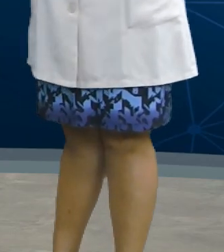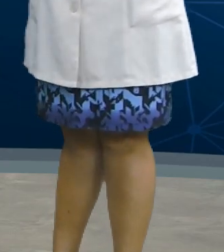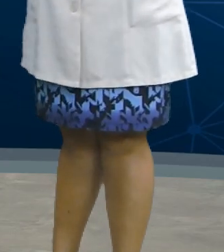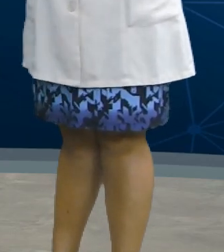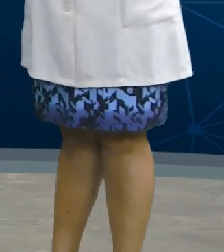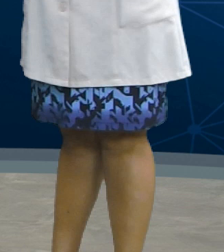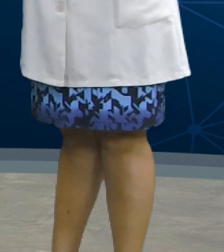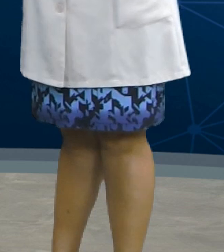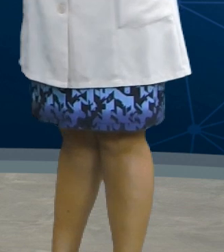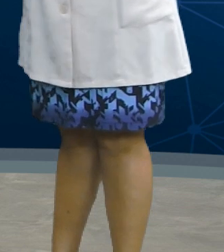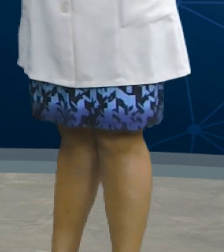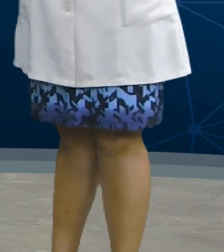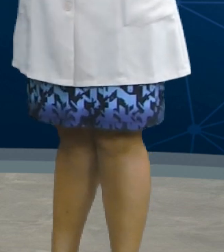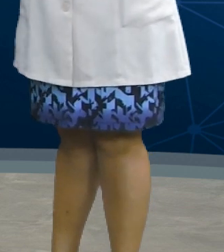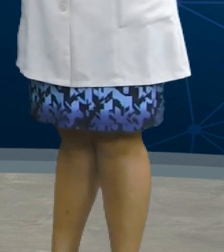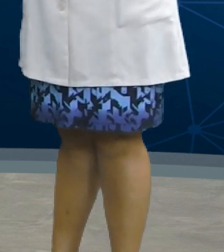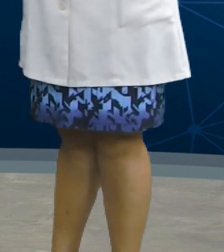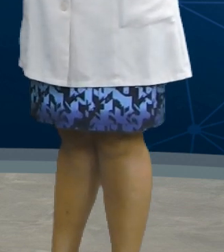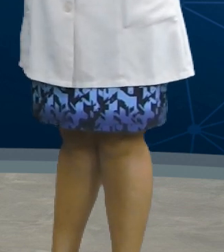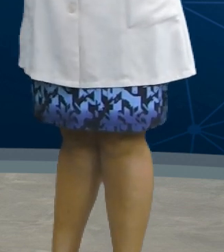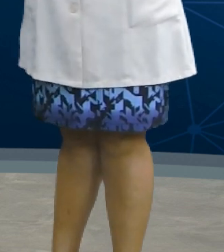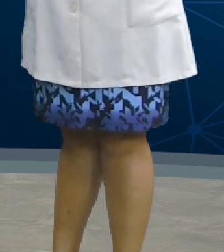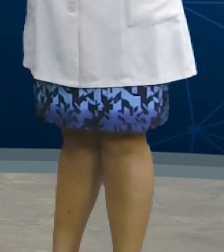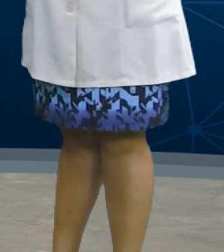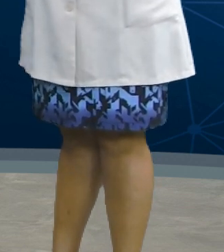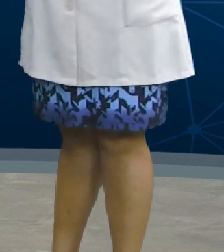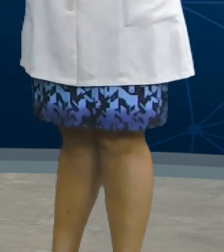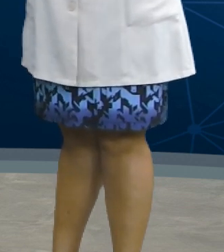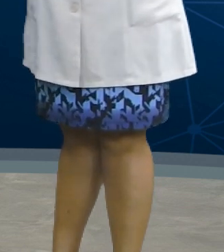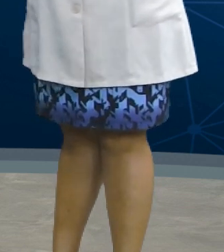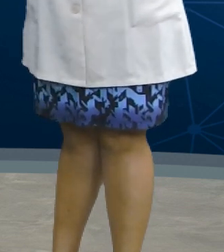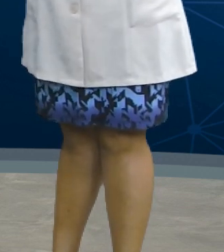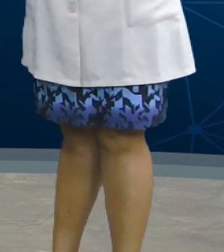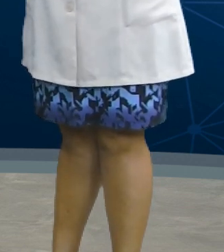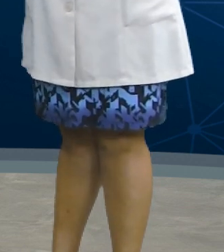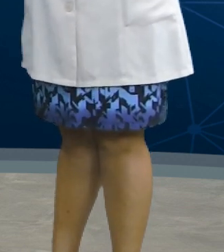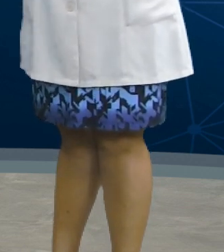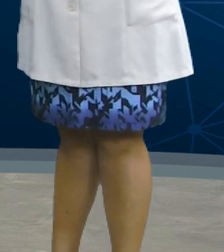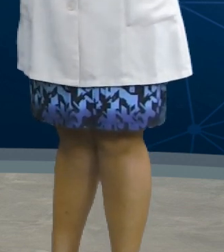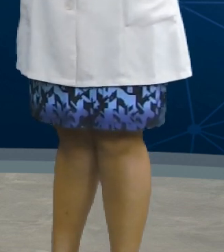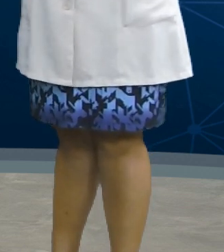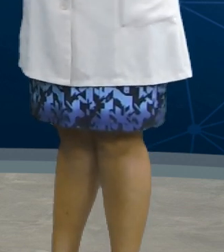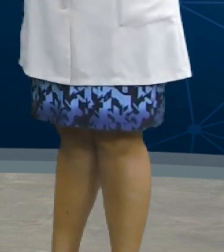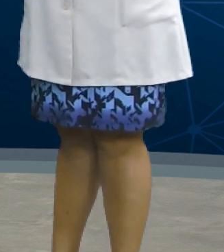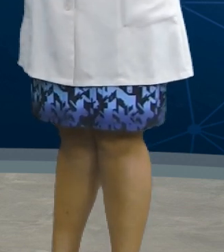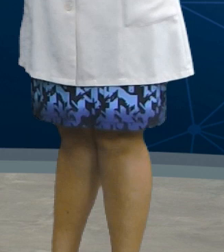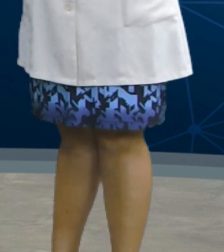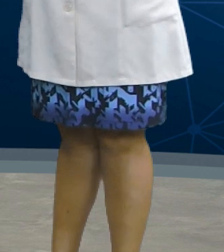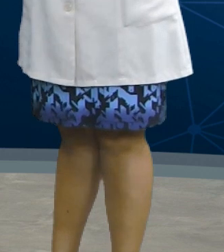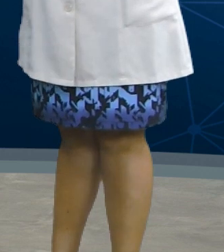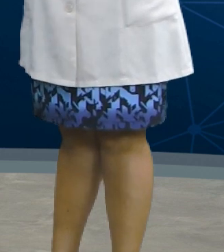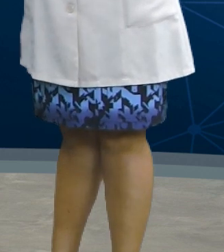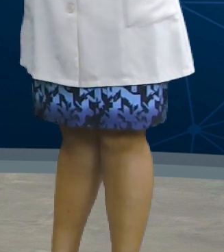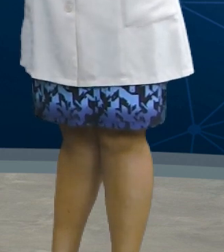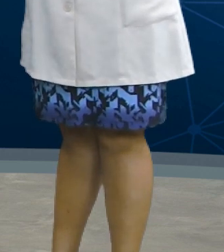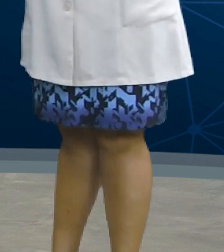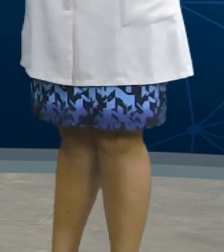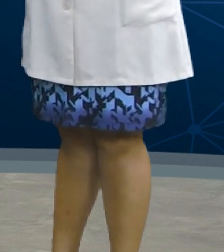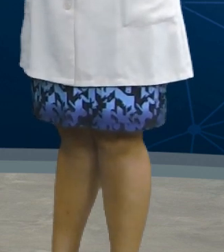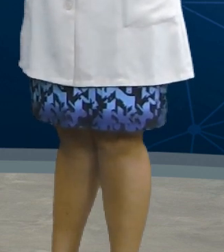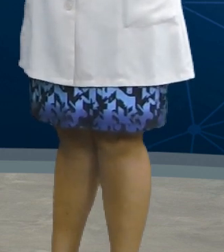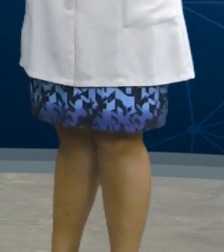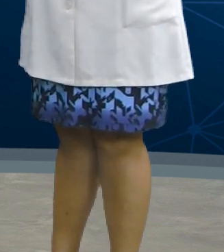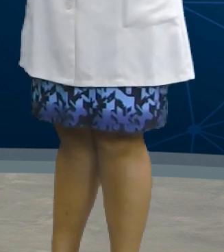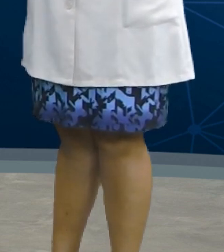e colegas professores, prazer enorme estar com vocês aqui para a gente poder conversar sobre história. Sejam todos bem-vindos à